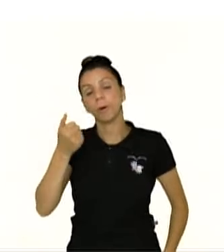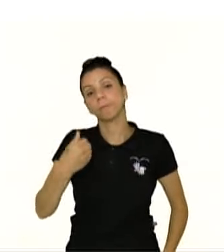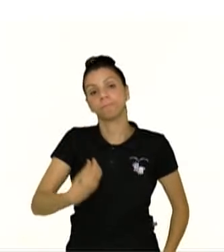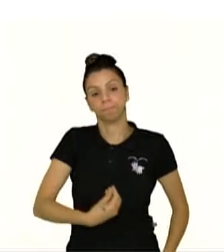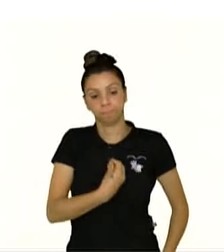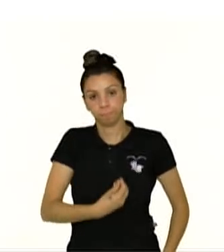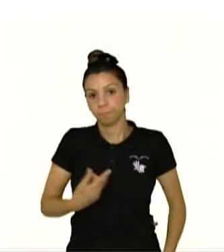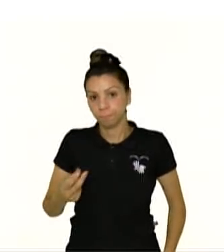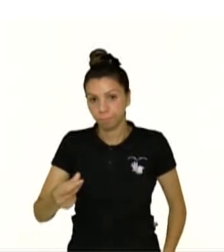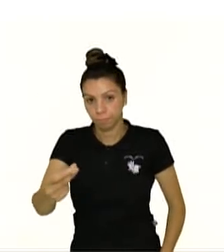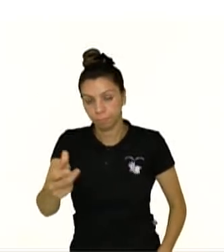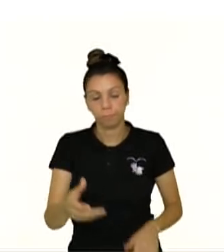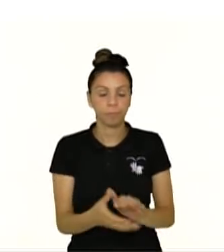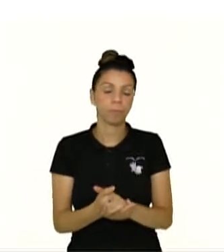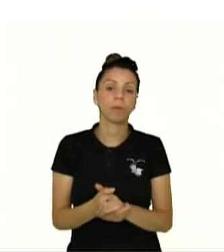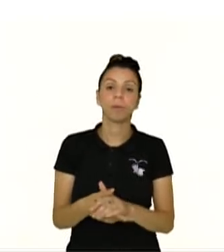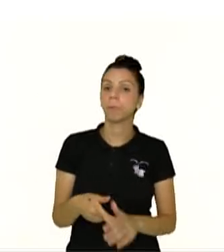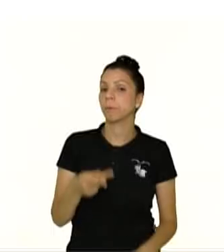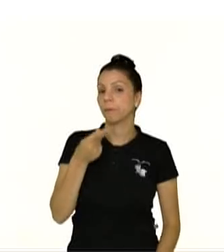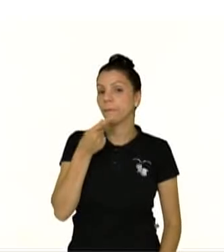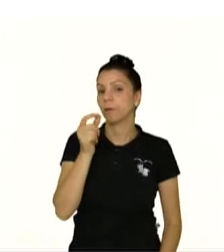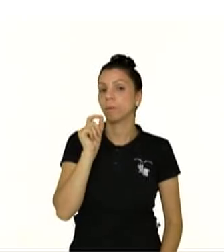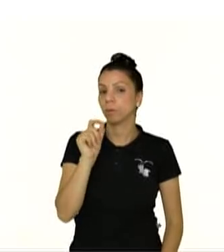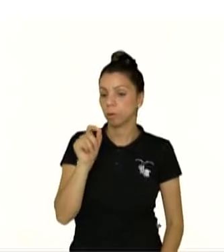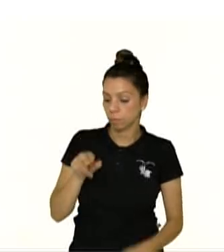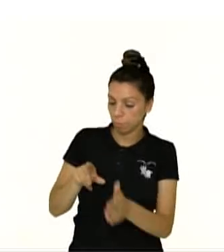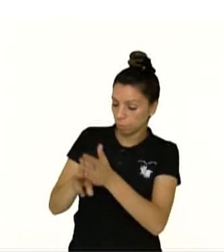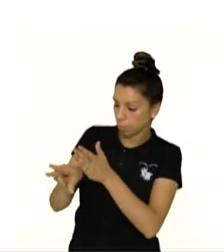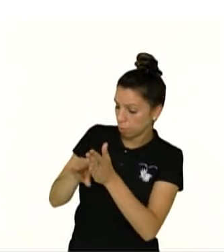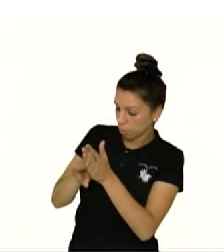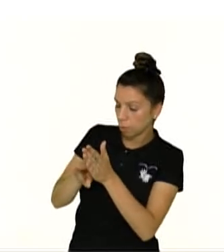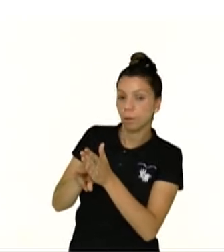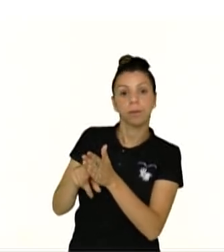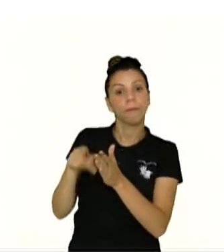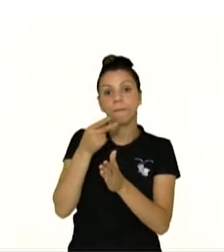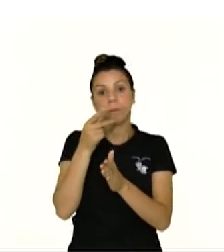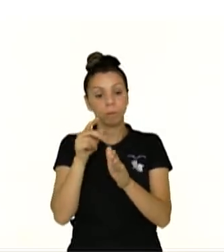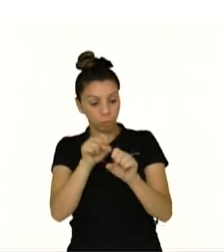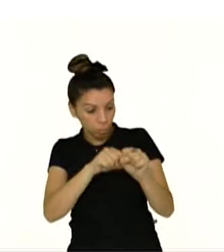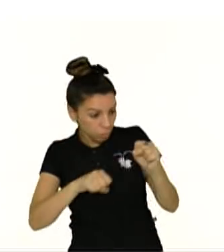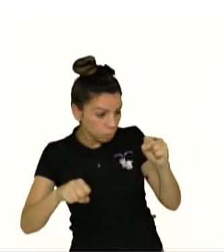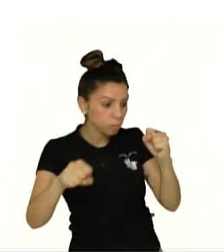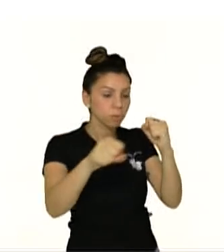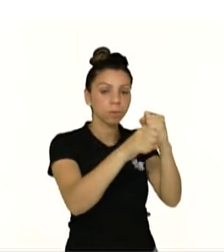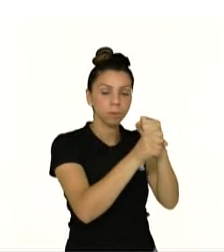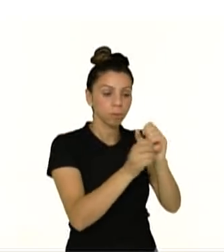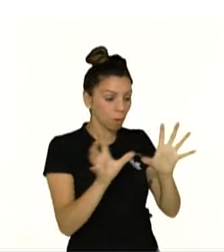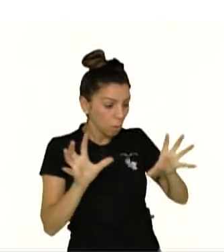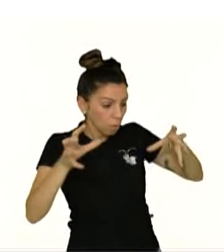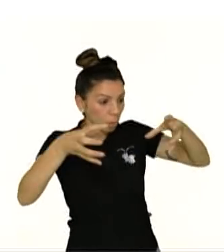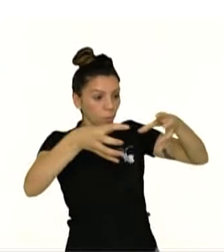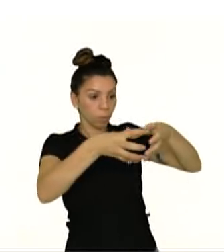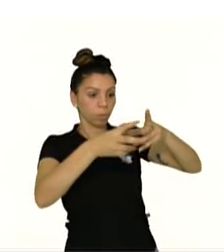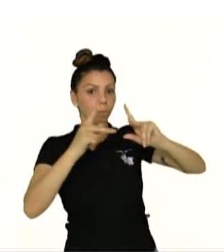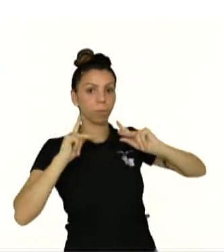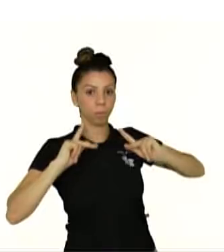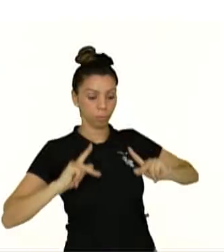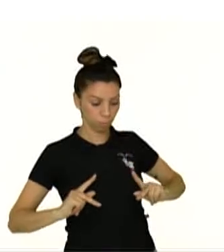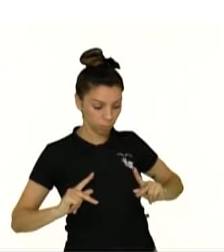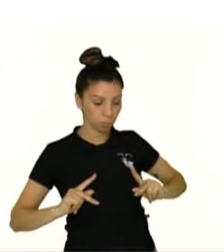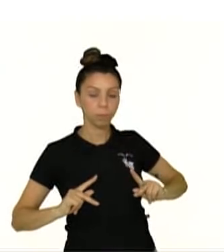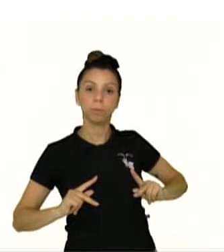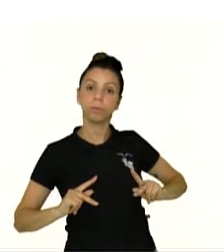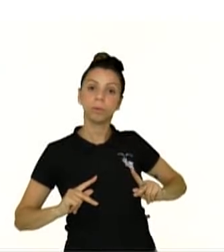termos biológicos, está falando aqui em termos sociais, que em grupos humanos, aqueles seres